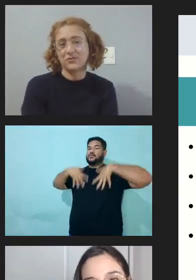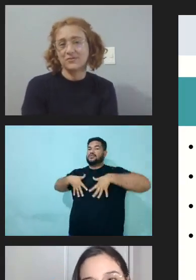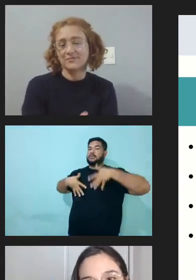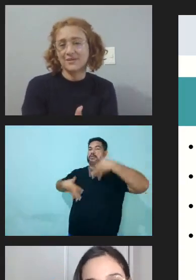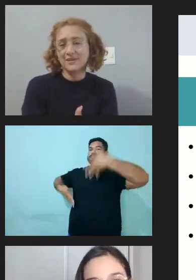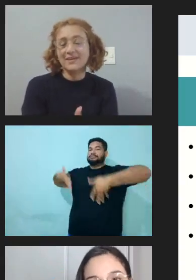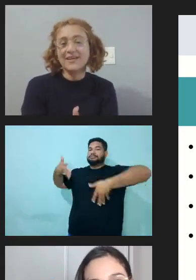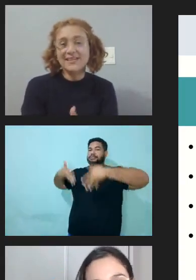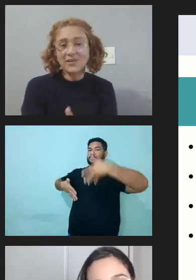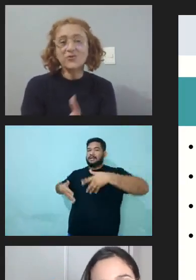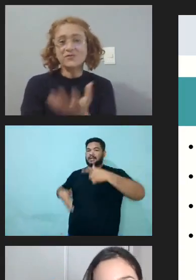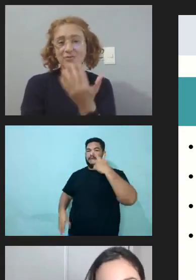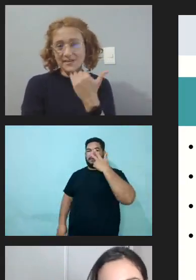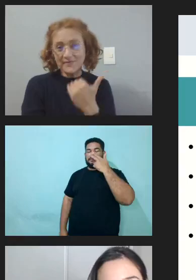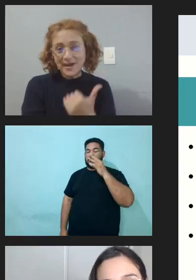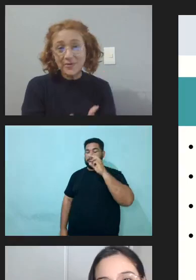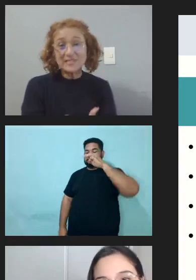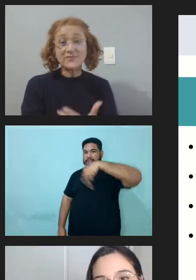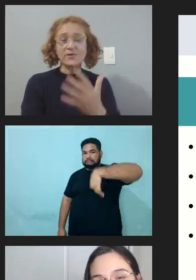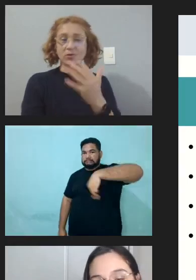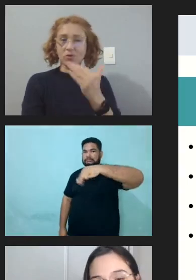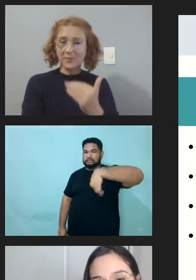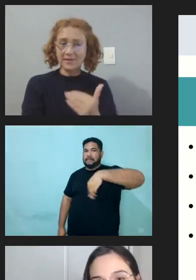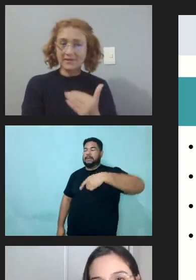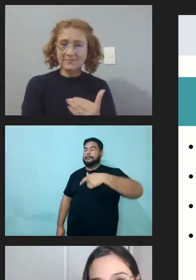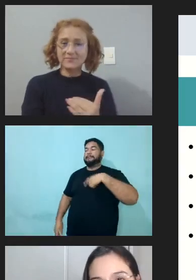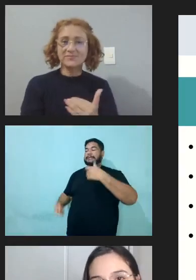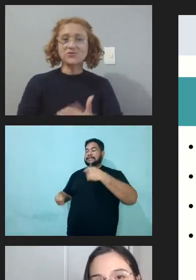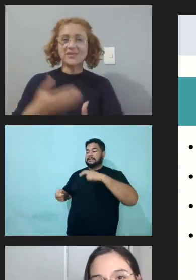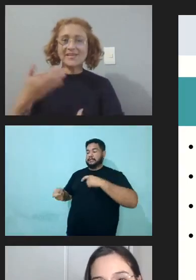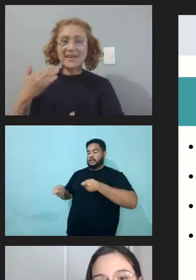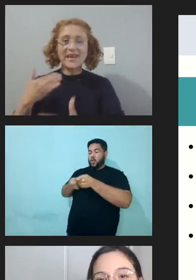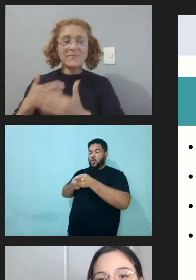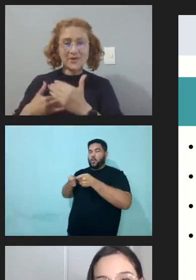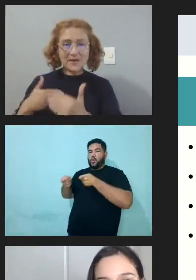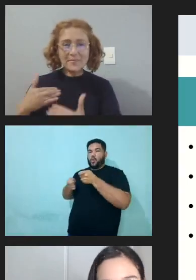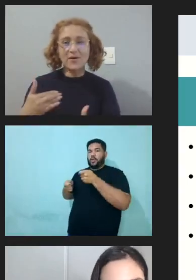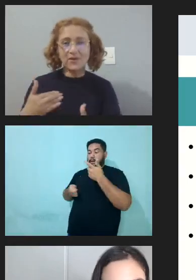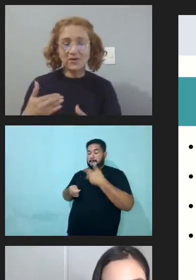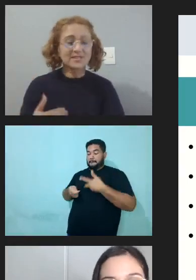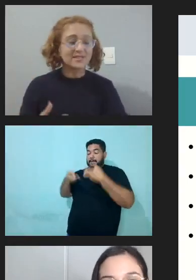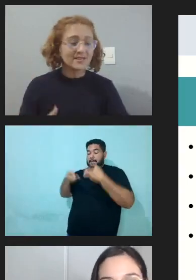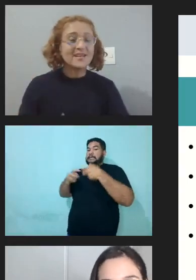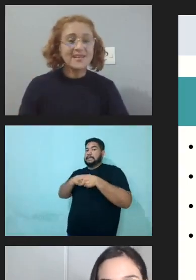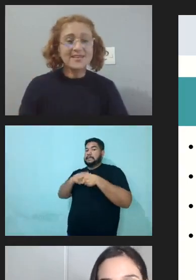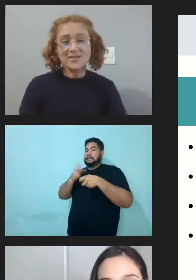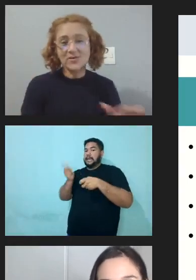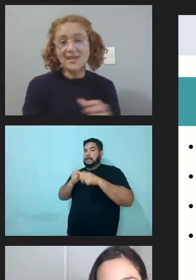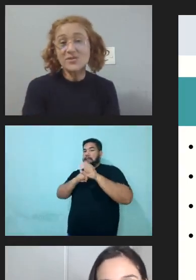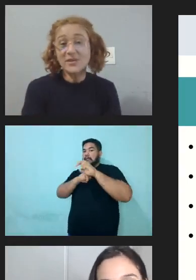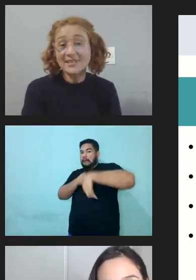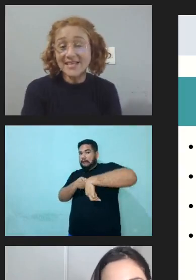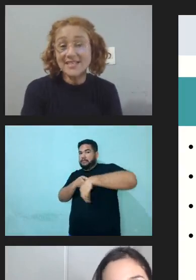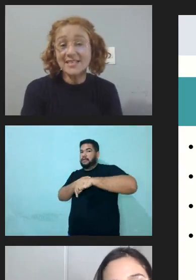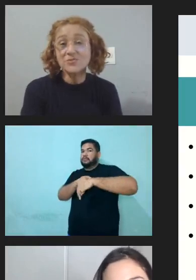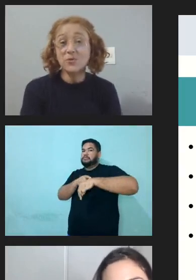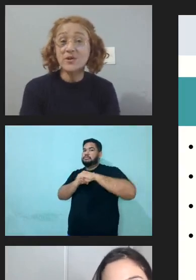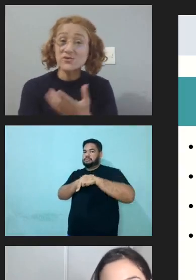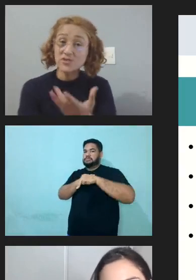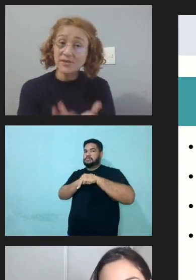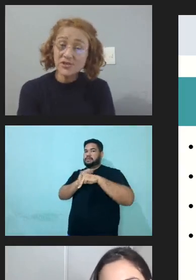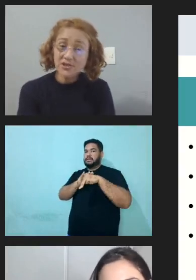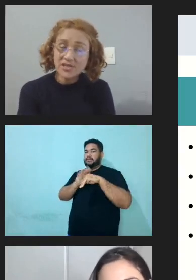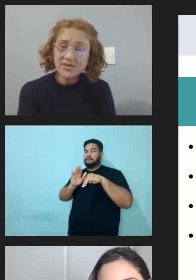movimento. Então, quando você vai produzir, opa, tu tem que reprogramar a rota. E isso é interessante, porque